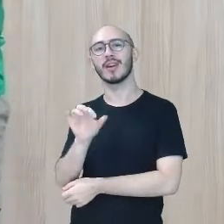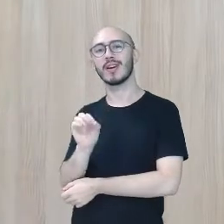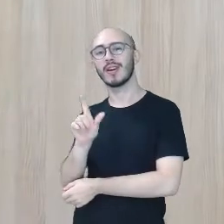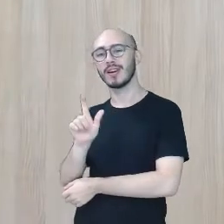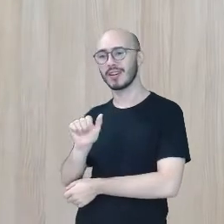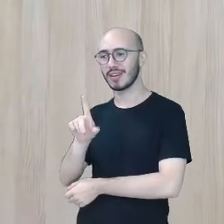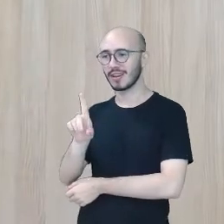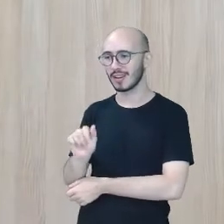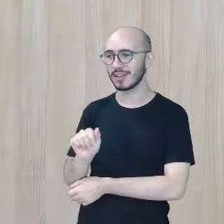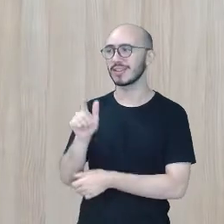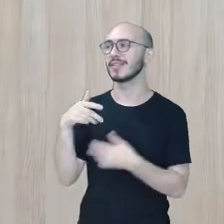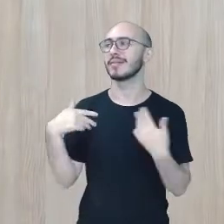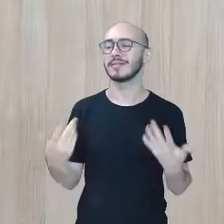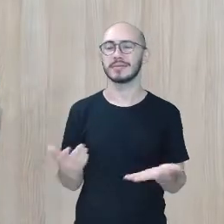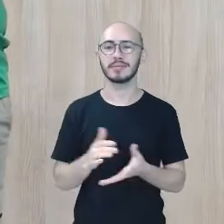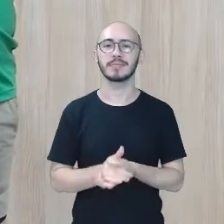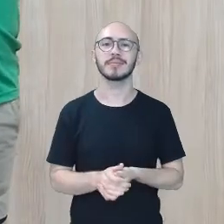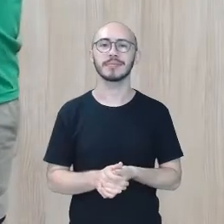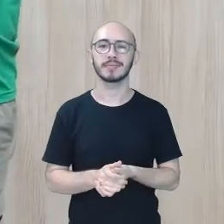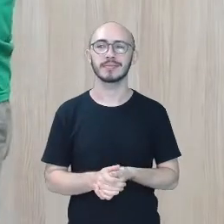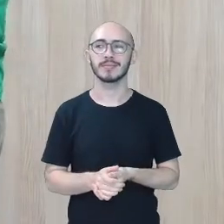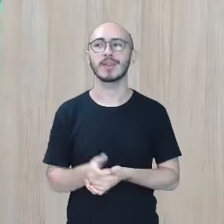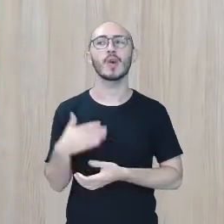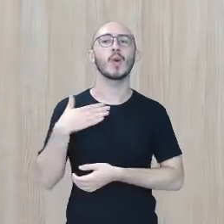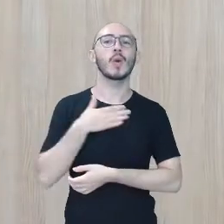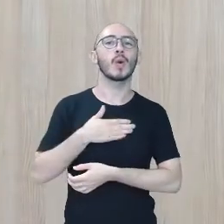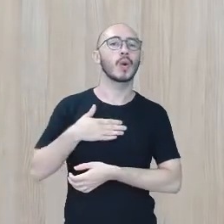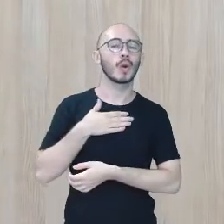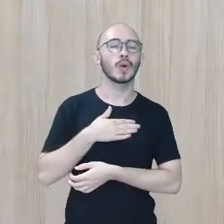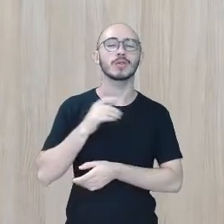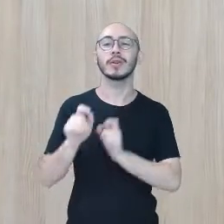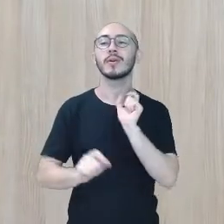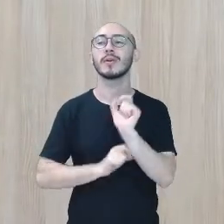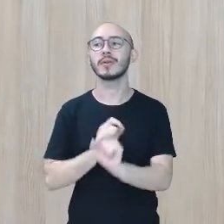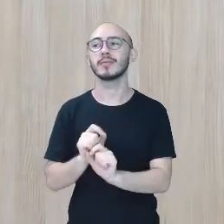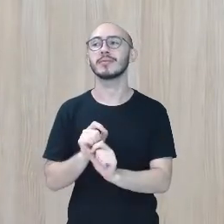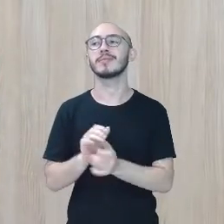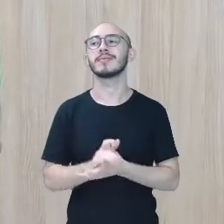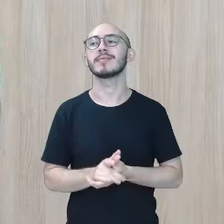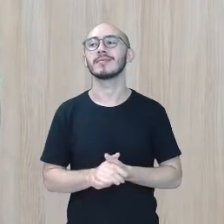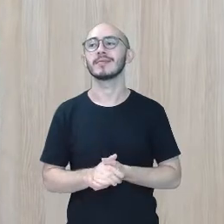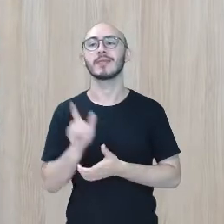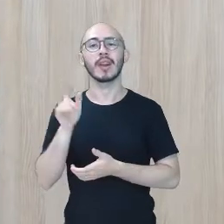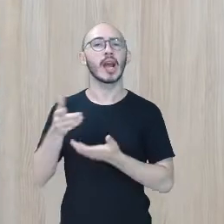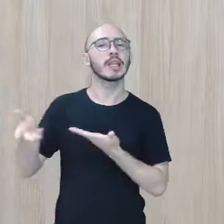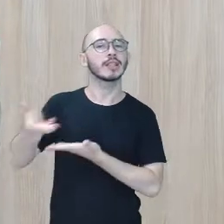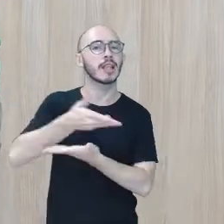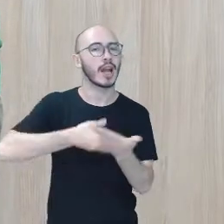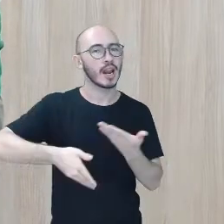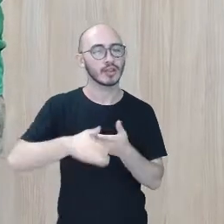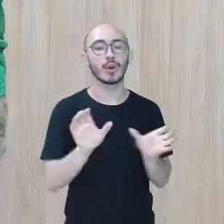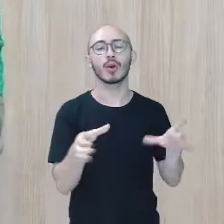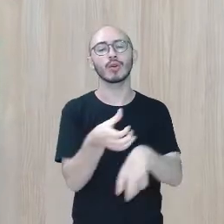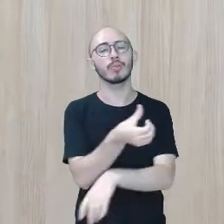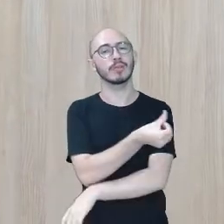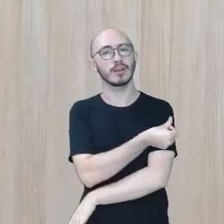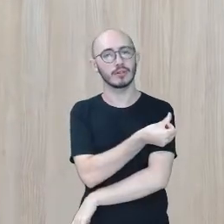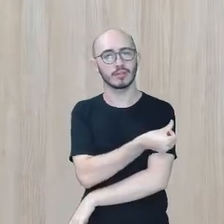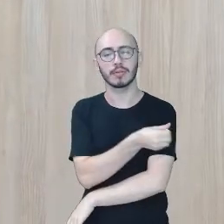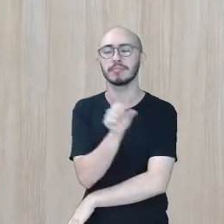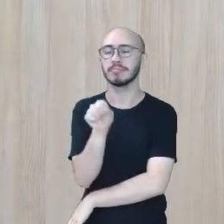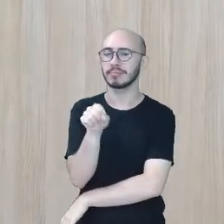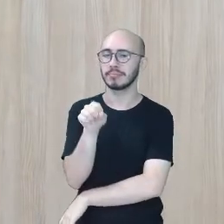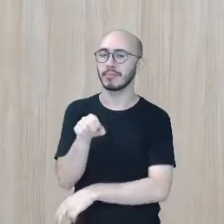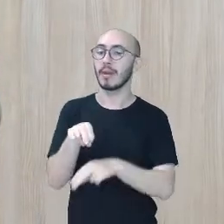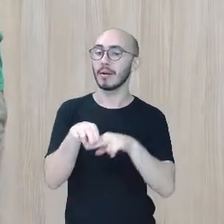né? Ele gosta muito, né, gente, aqui de interagir aqui com as turmas do 6º ano,